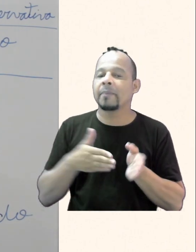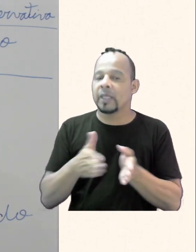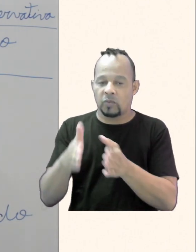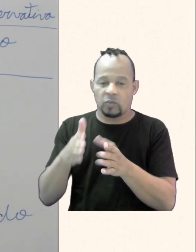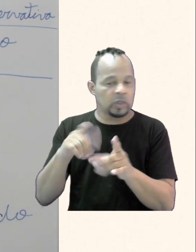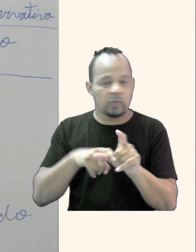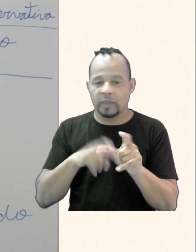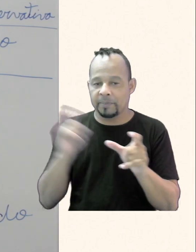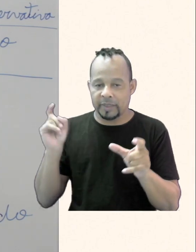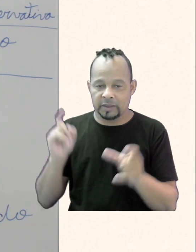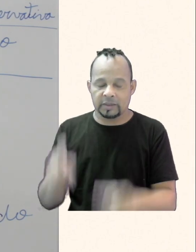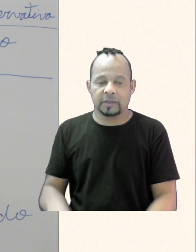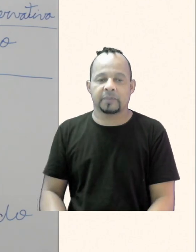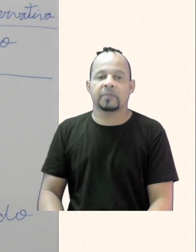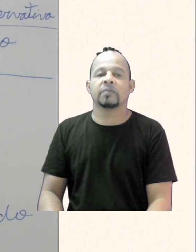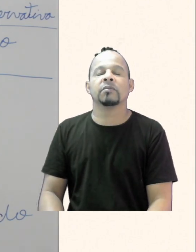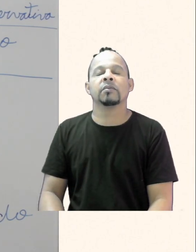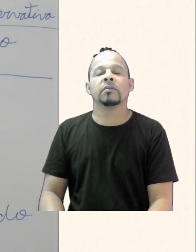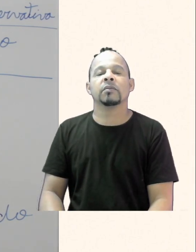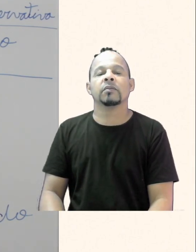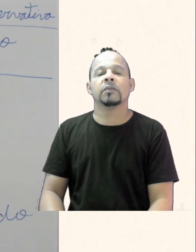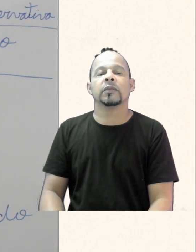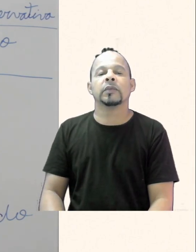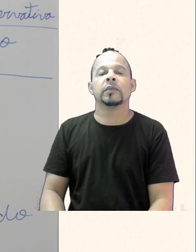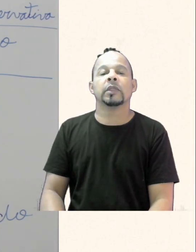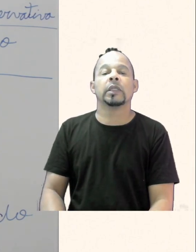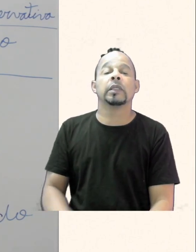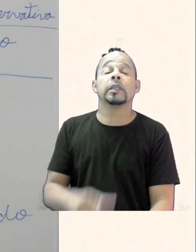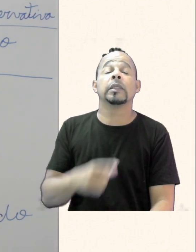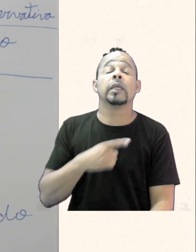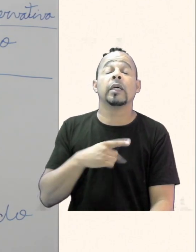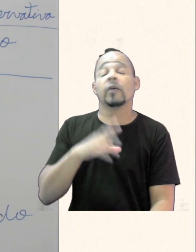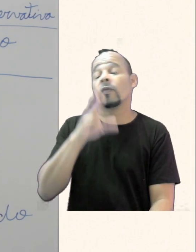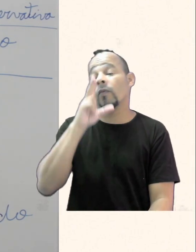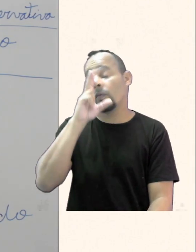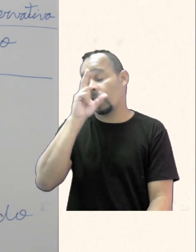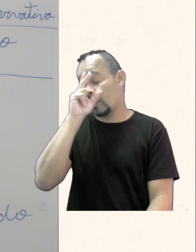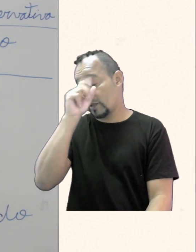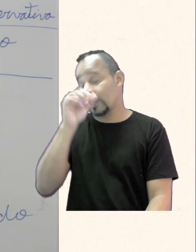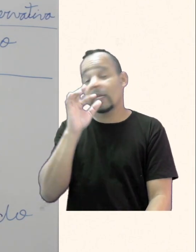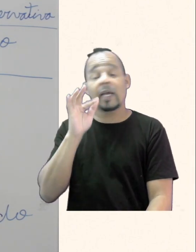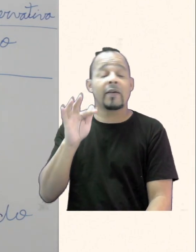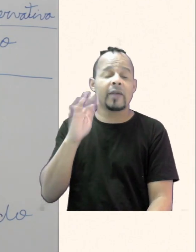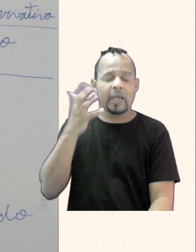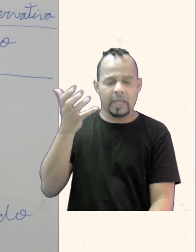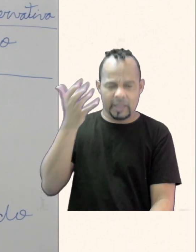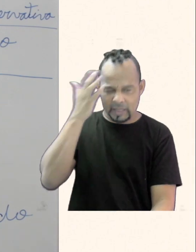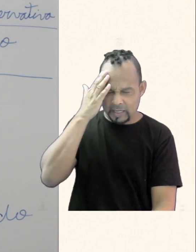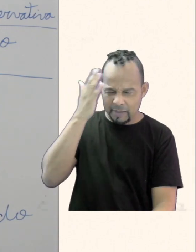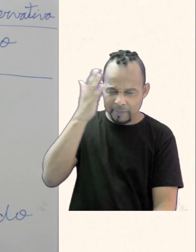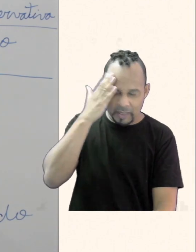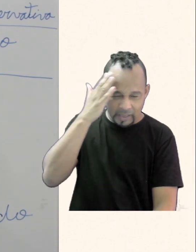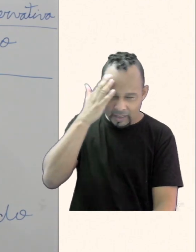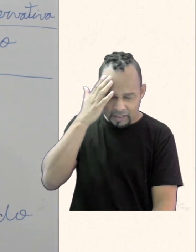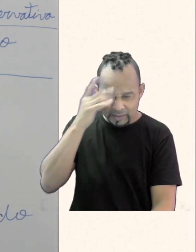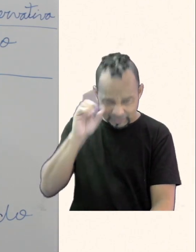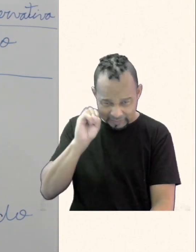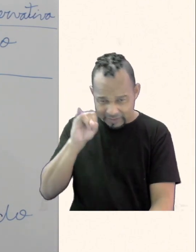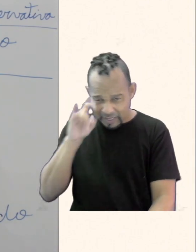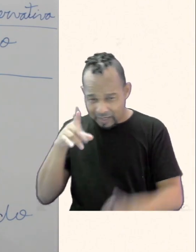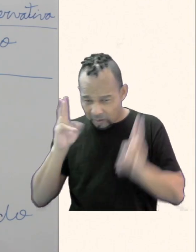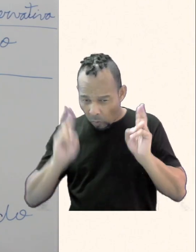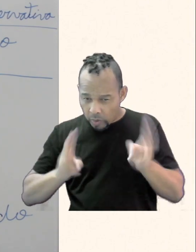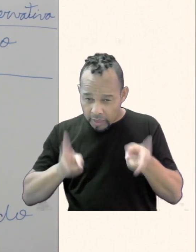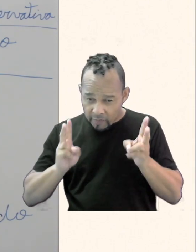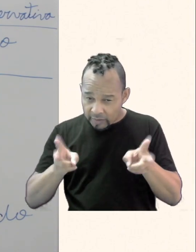F e quiser saber se ela é conservativa? Tem uma maneira de eu aplicar